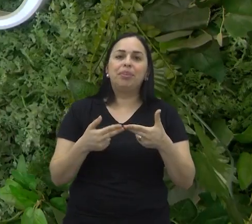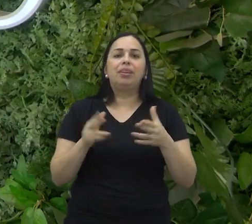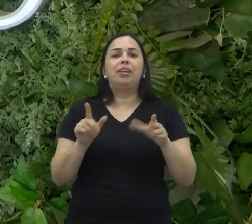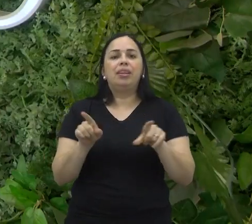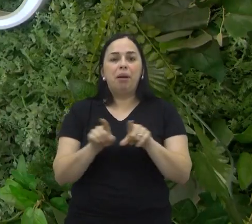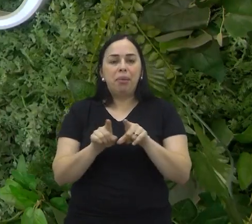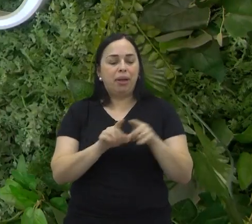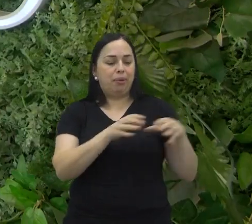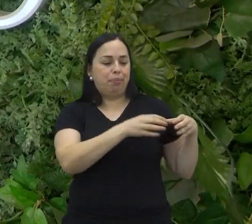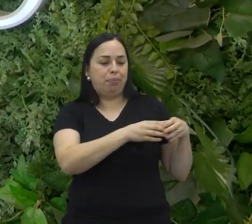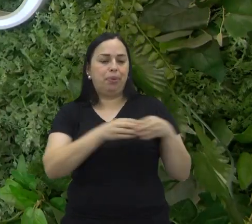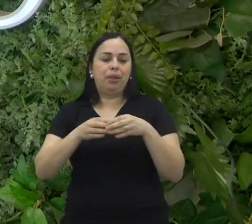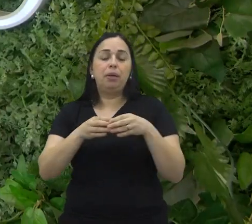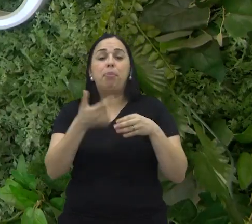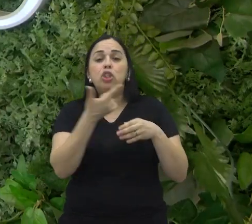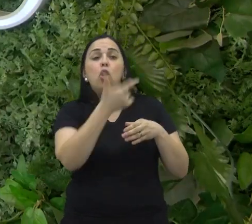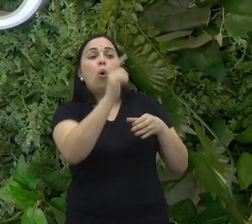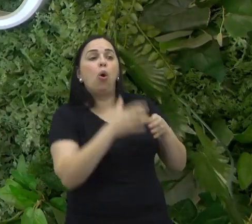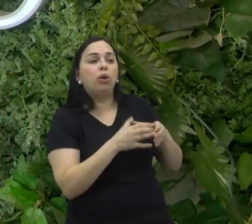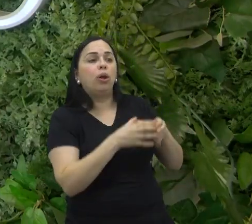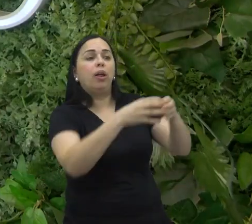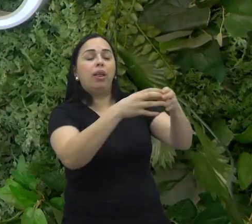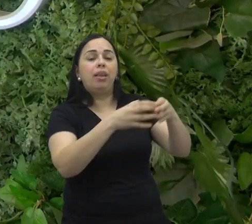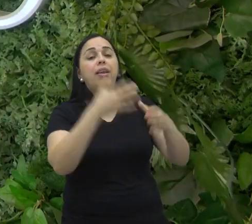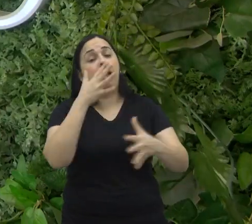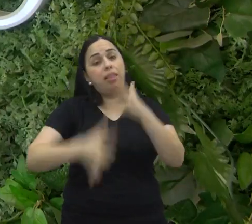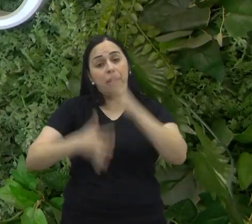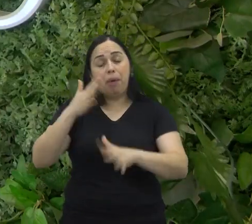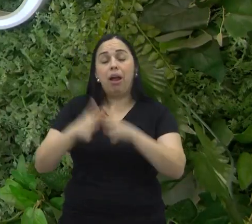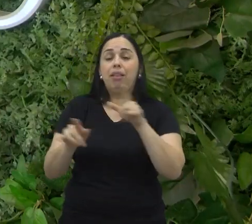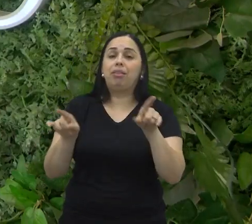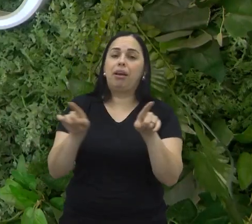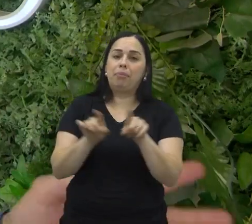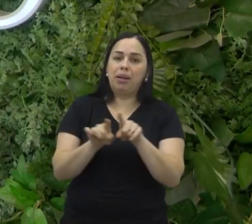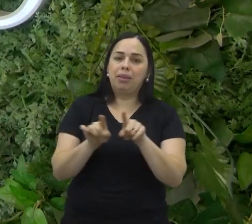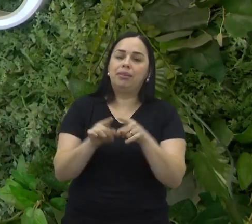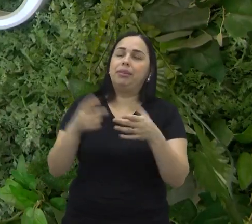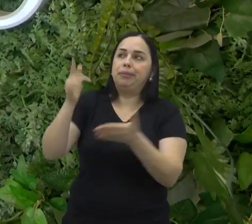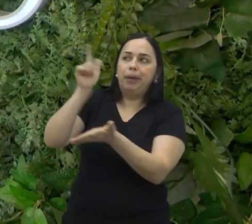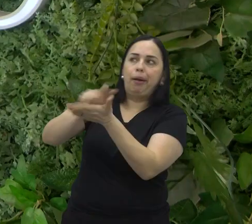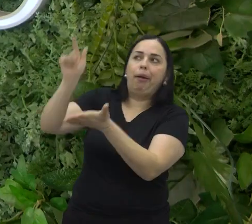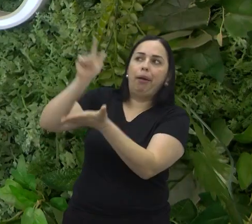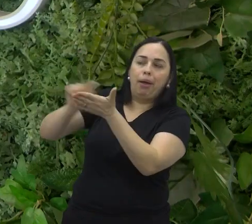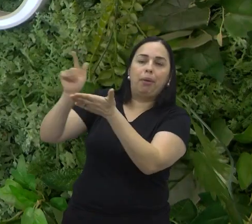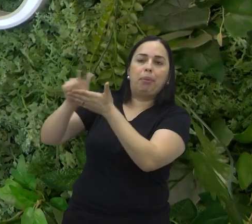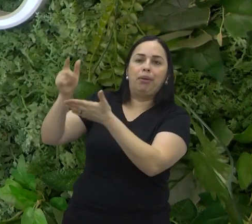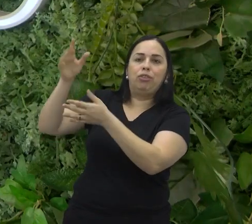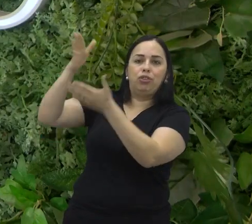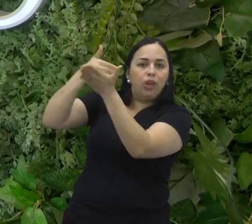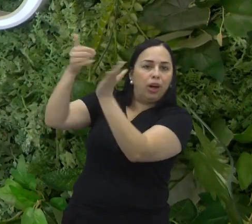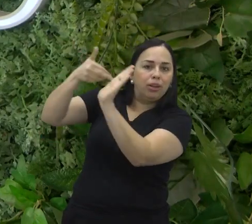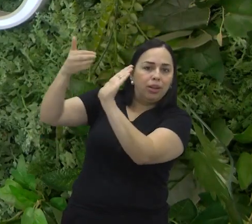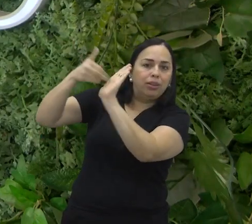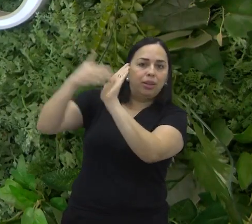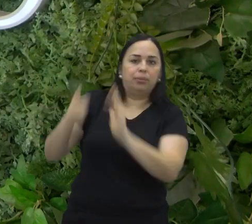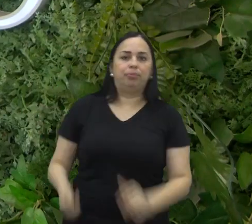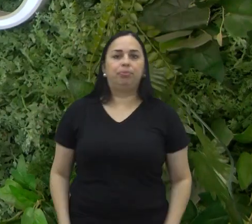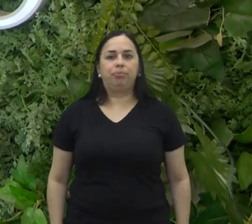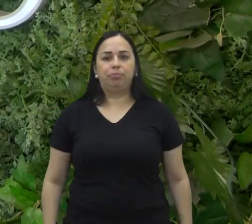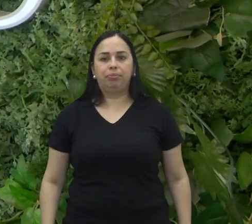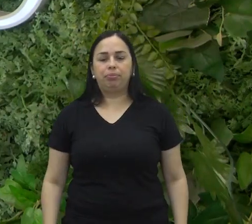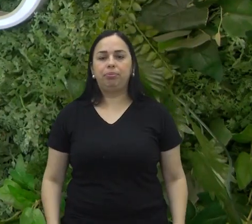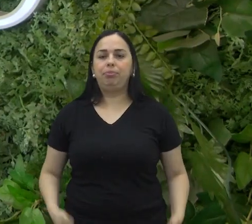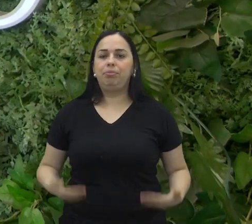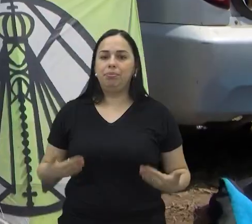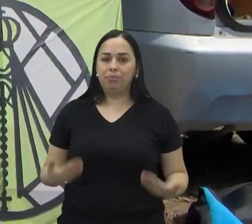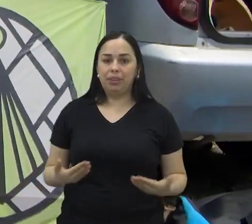consumo do recurso que poderia estar fazendo realmente melhorias na rede e está ali fazendo a limpeza da rede, nesse caso de remoção